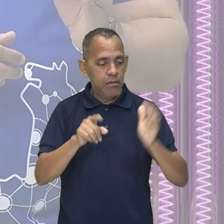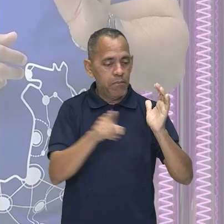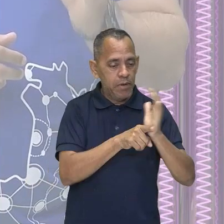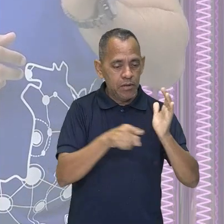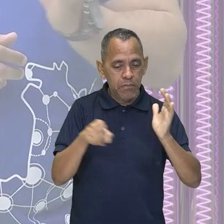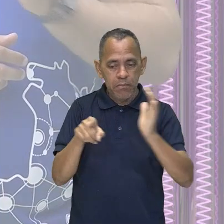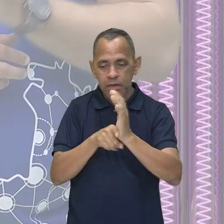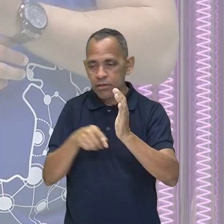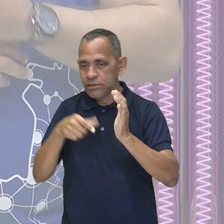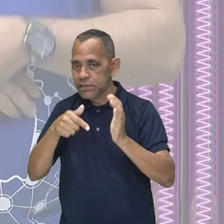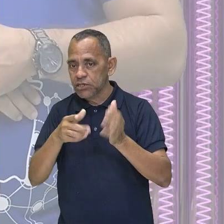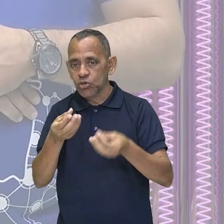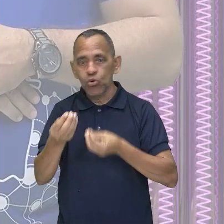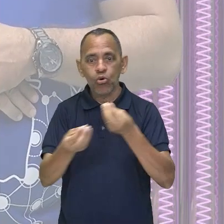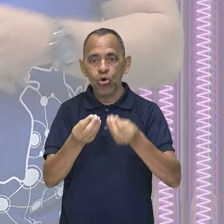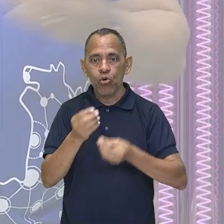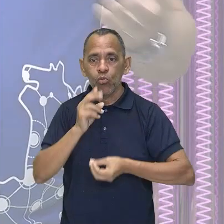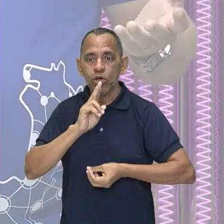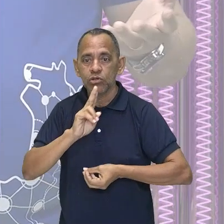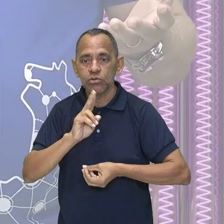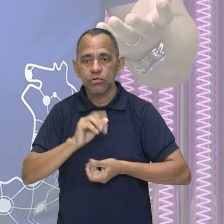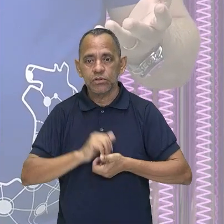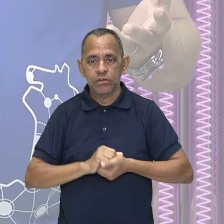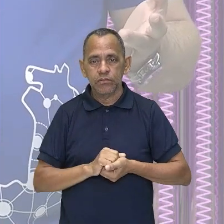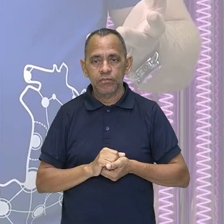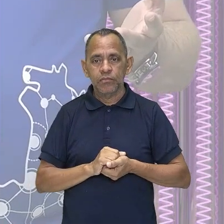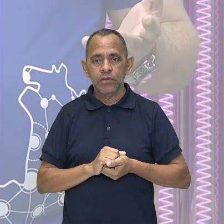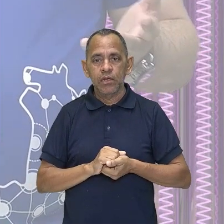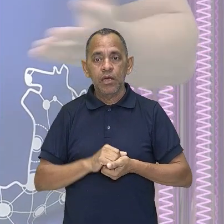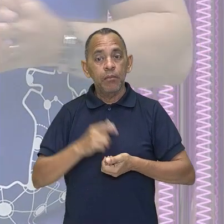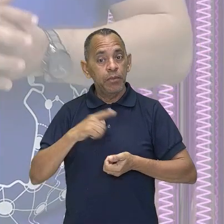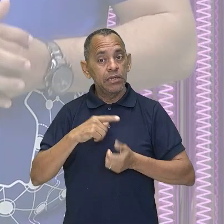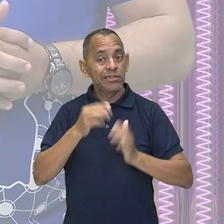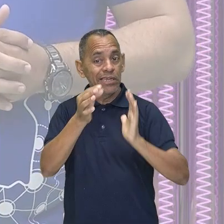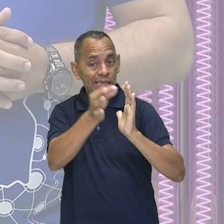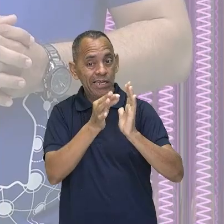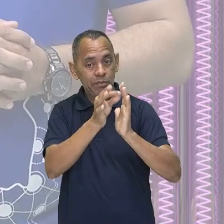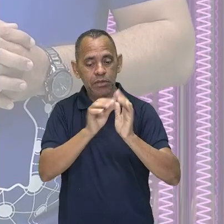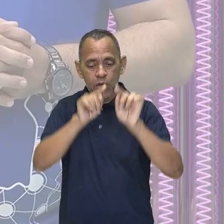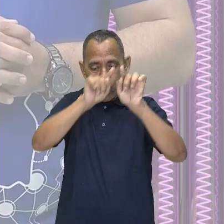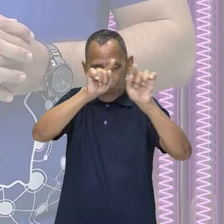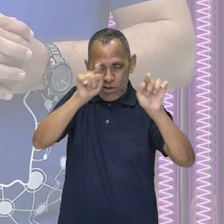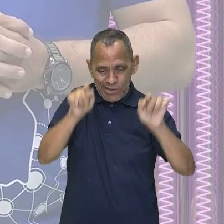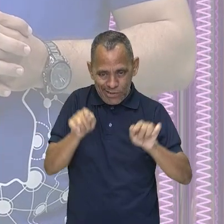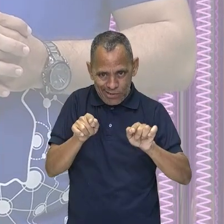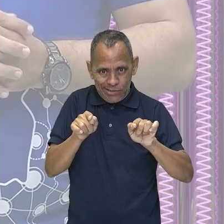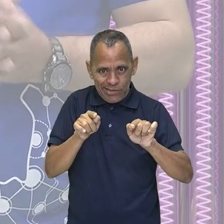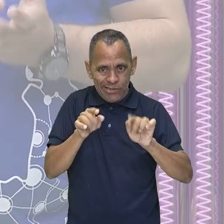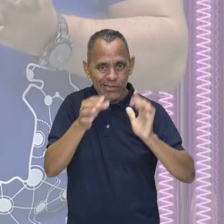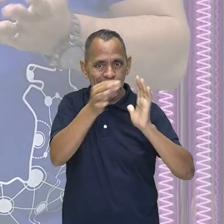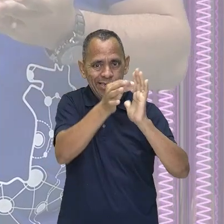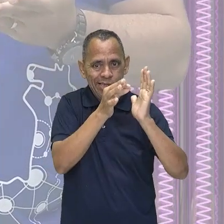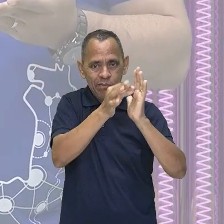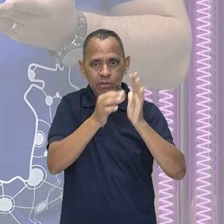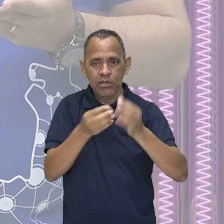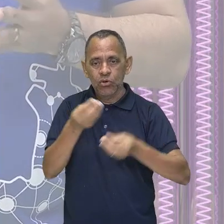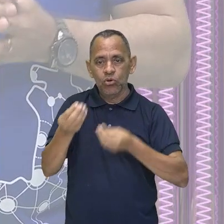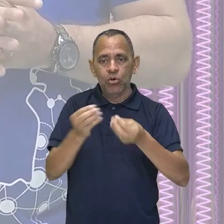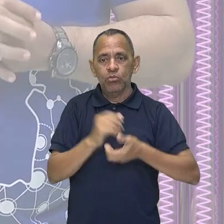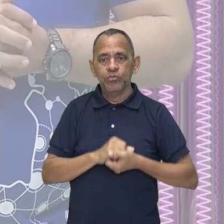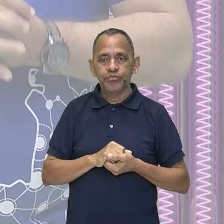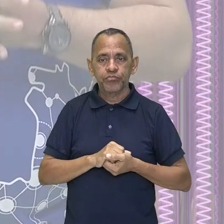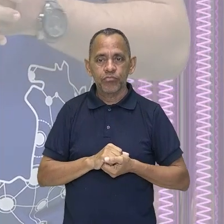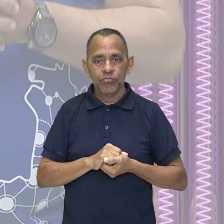e menos menos 7. Mas você tem que eliminar esse parêntese. Então, quando você eliminar o parêntese, vai ficar o quê? Menos e o